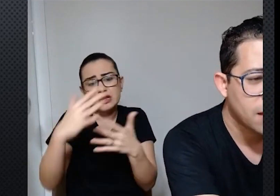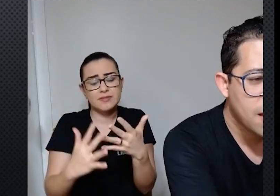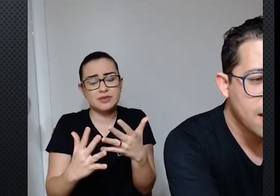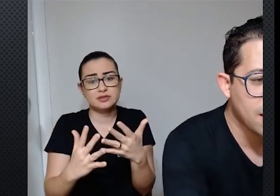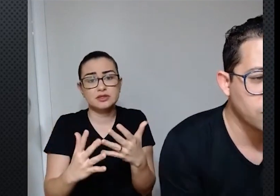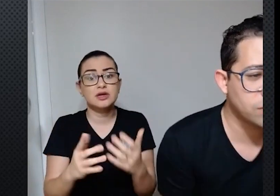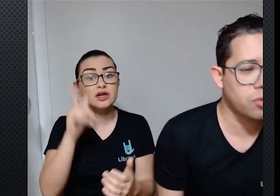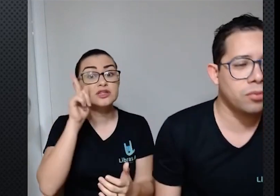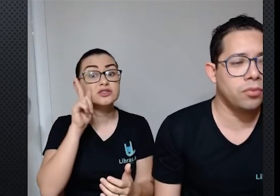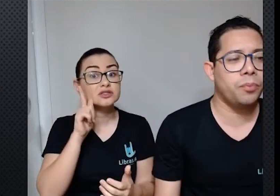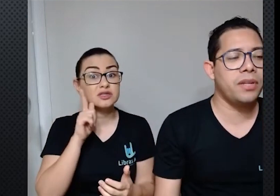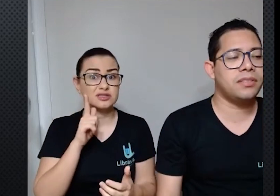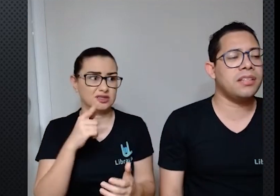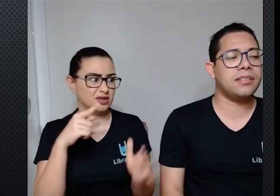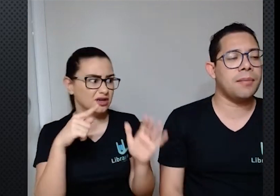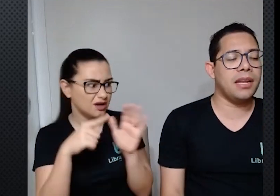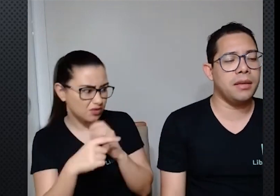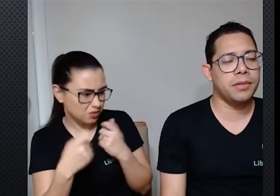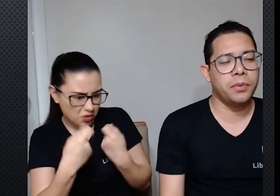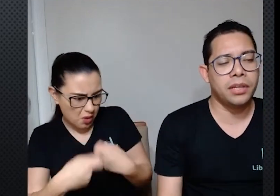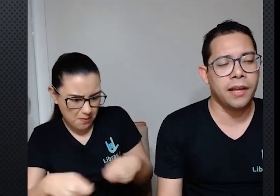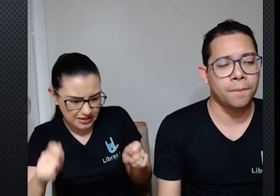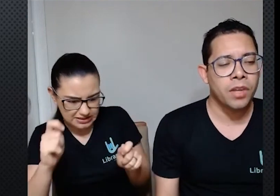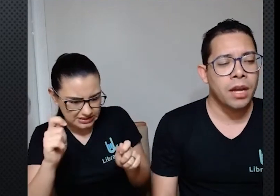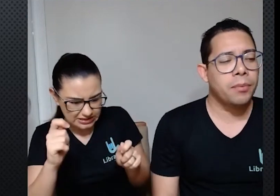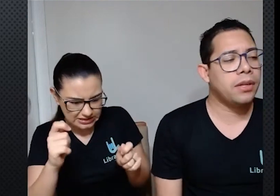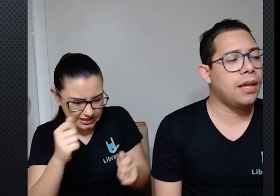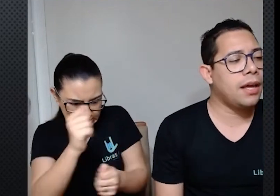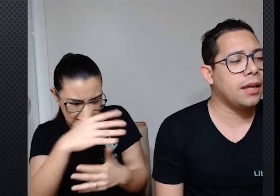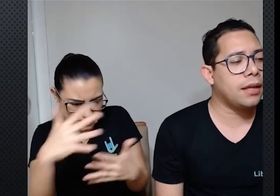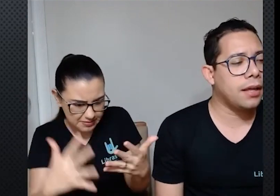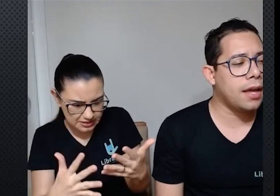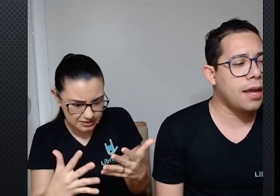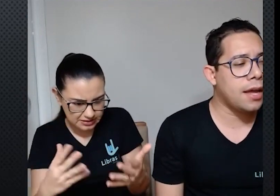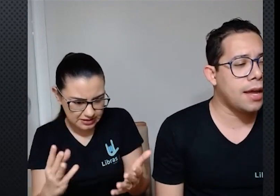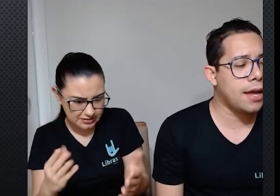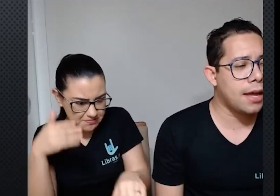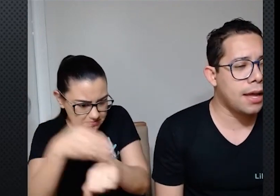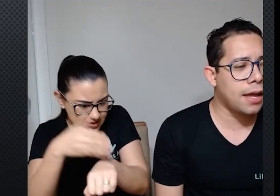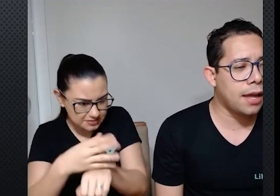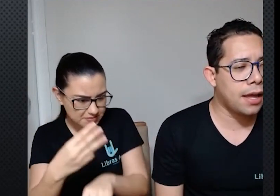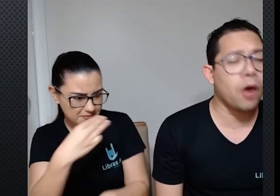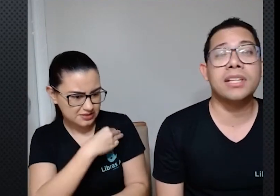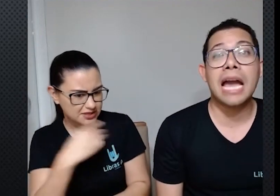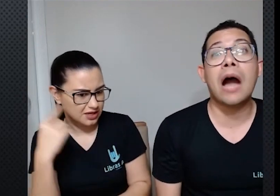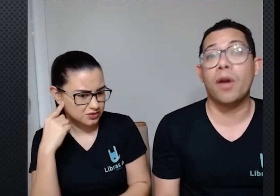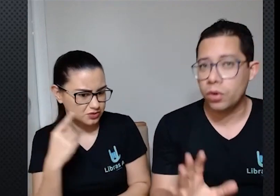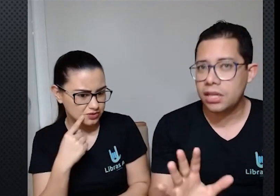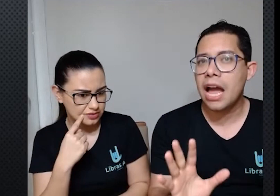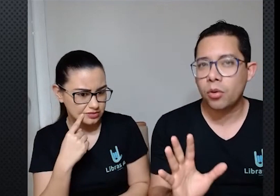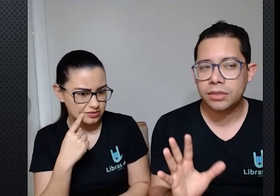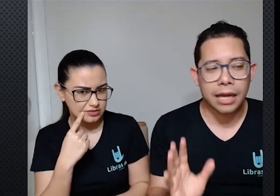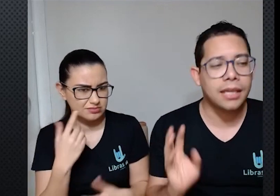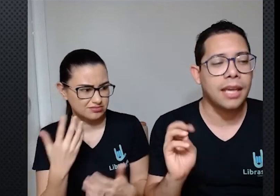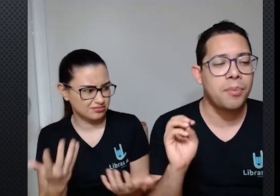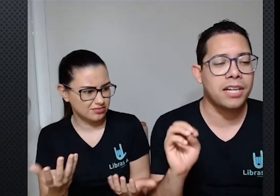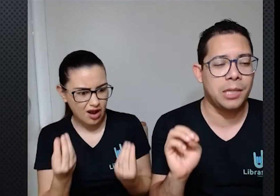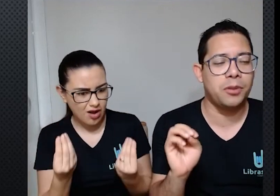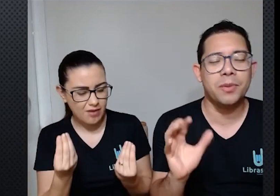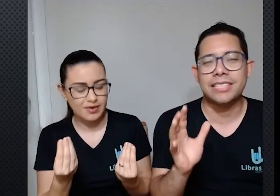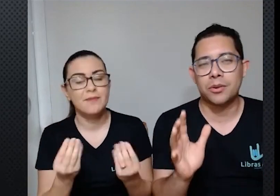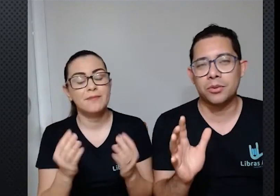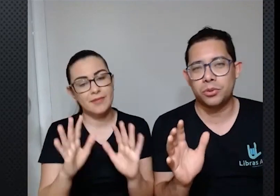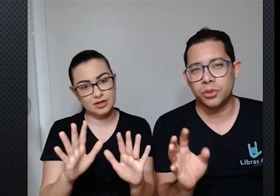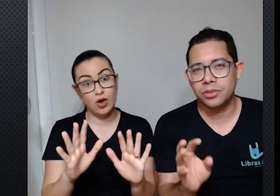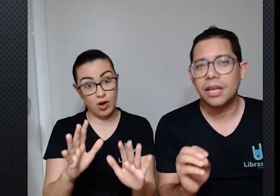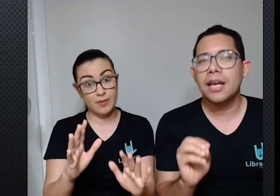verdade? Você não precisa saber Libras. Por quê? Porque é o ideal, tá? Que quem participe